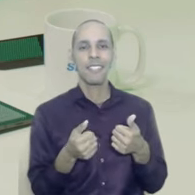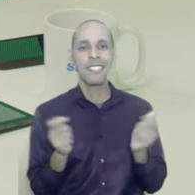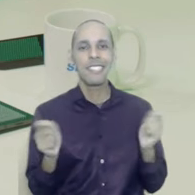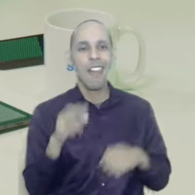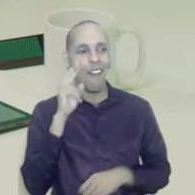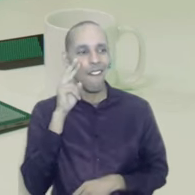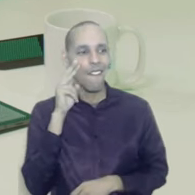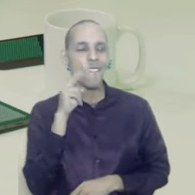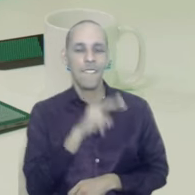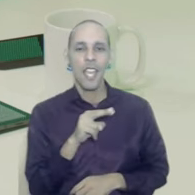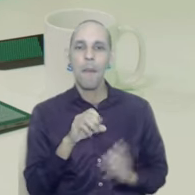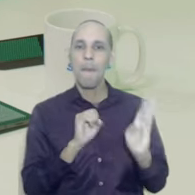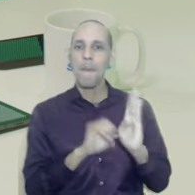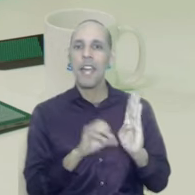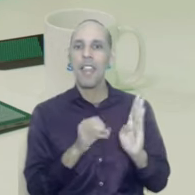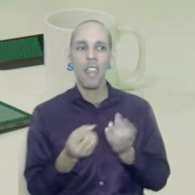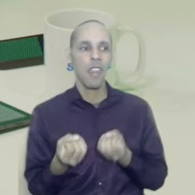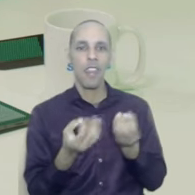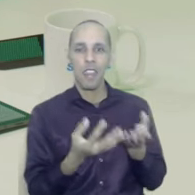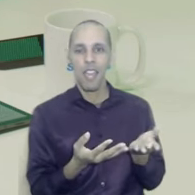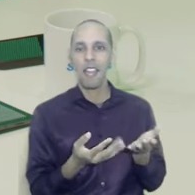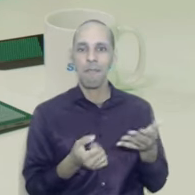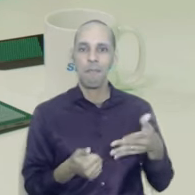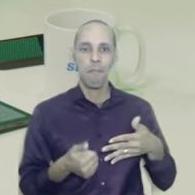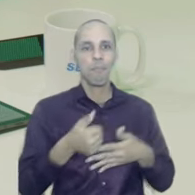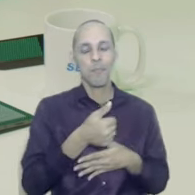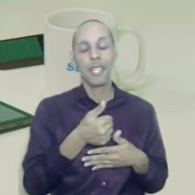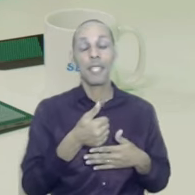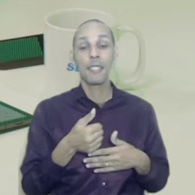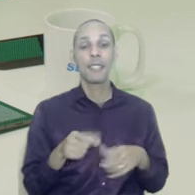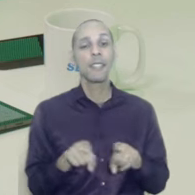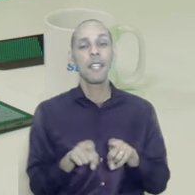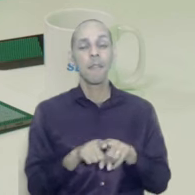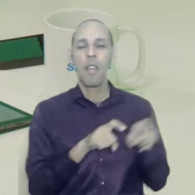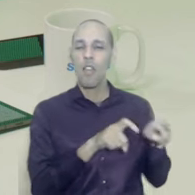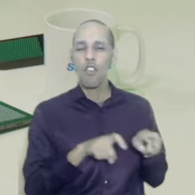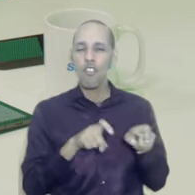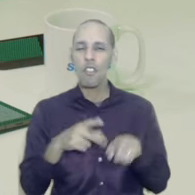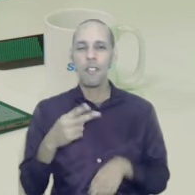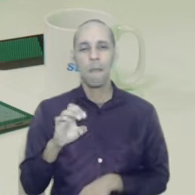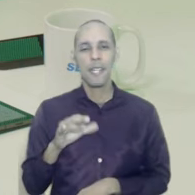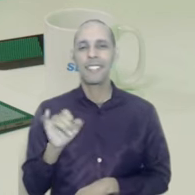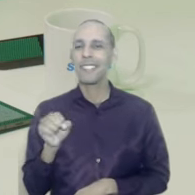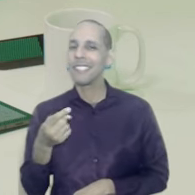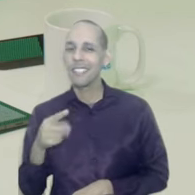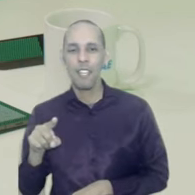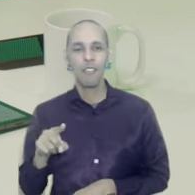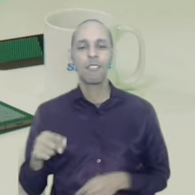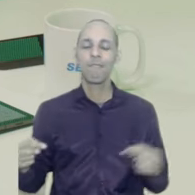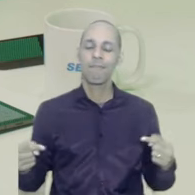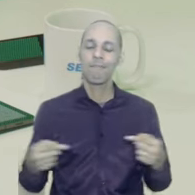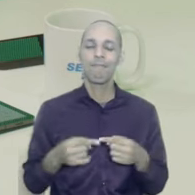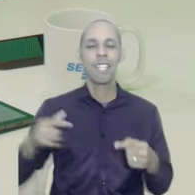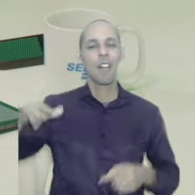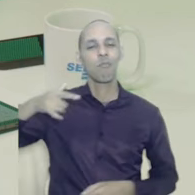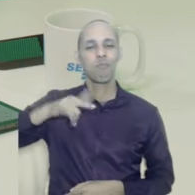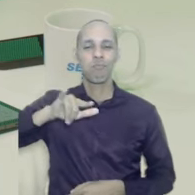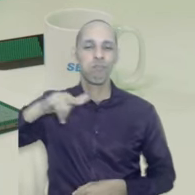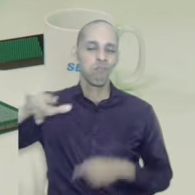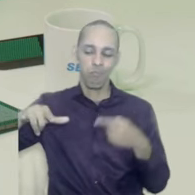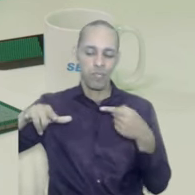benefício que traz eh quando a gente fala de agricultura de precisão o próprio nome do Jardin é precisão e o Drone ele entra exatamente nisso